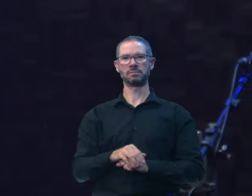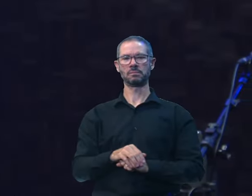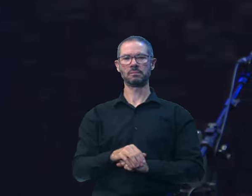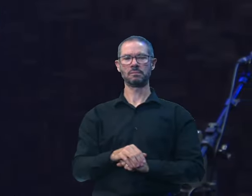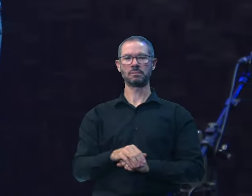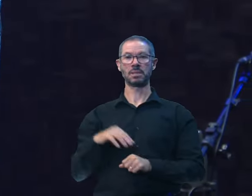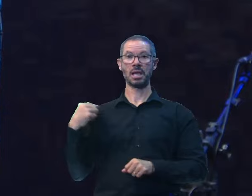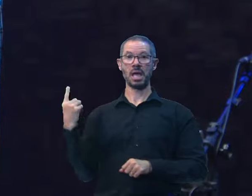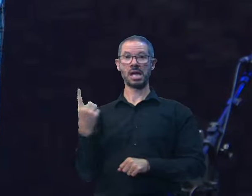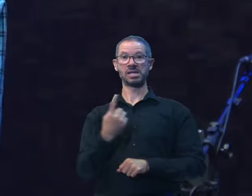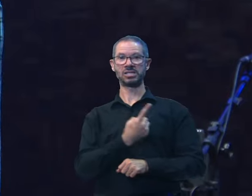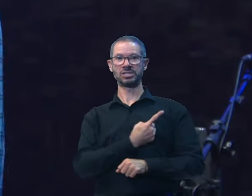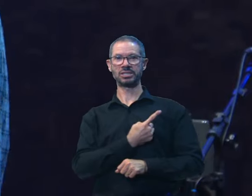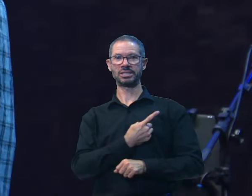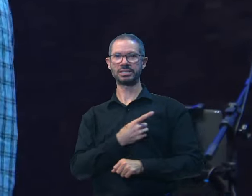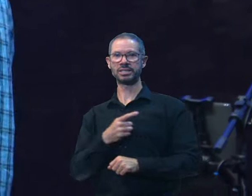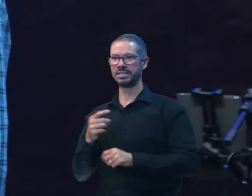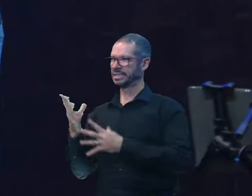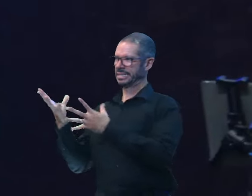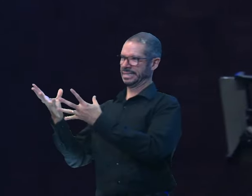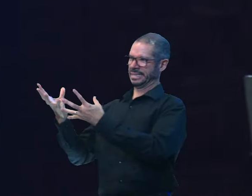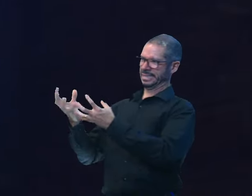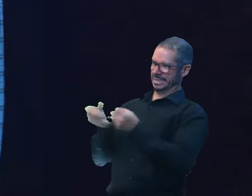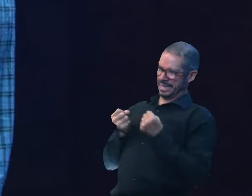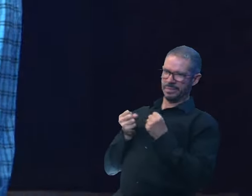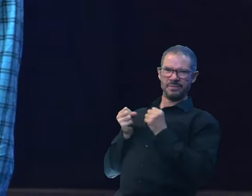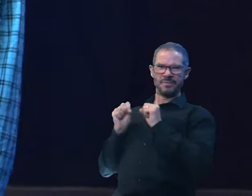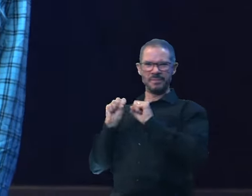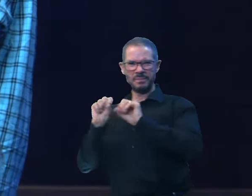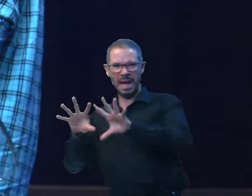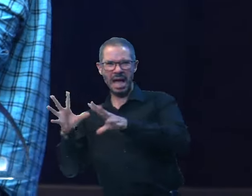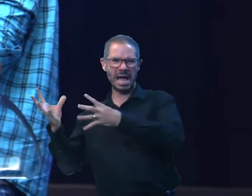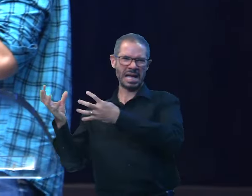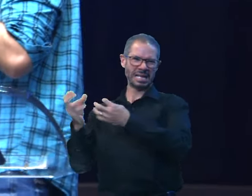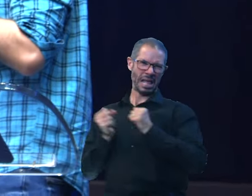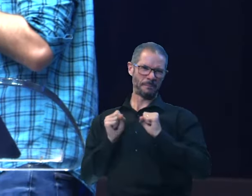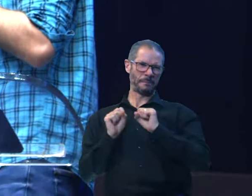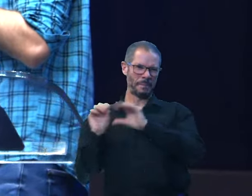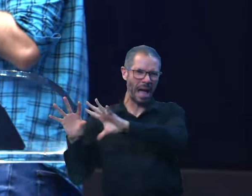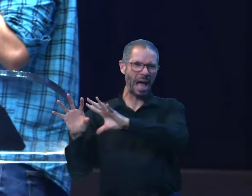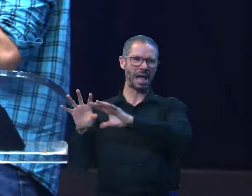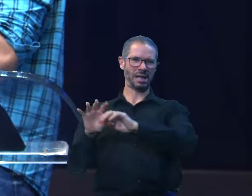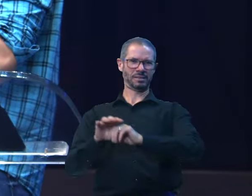E aí a gente só devolve. A gente só refaz aquilo que foi feito conosco.